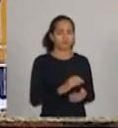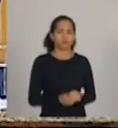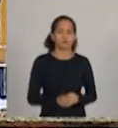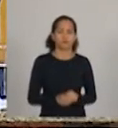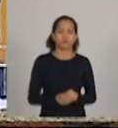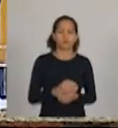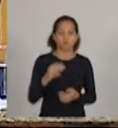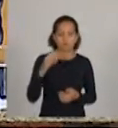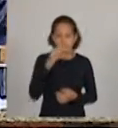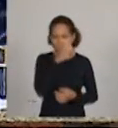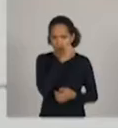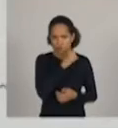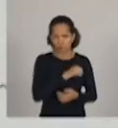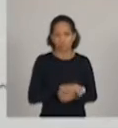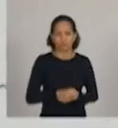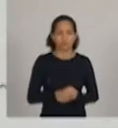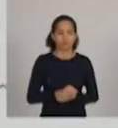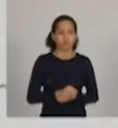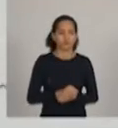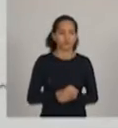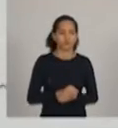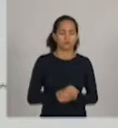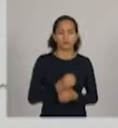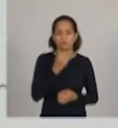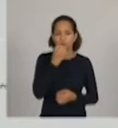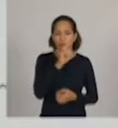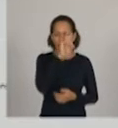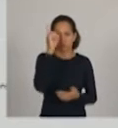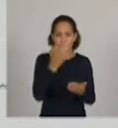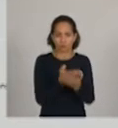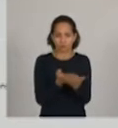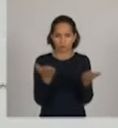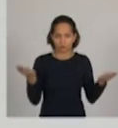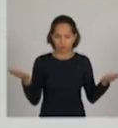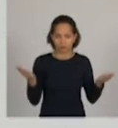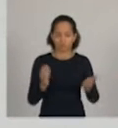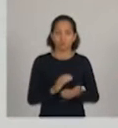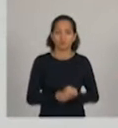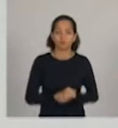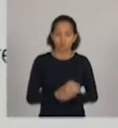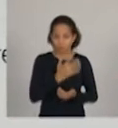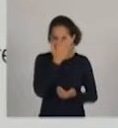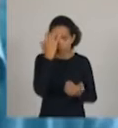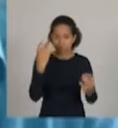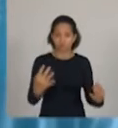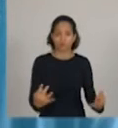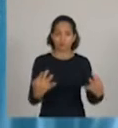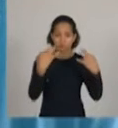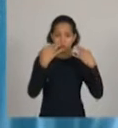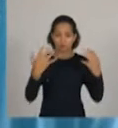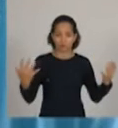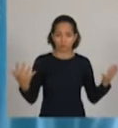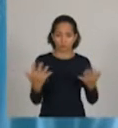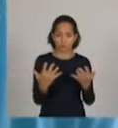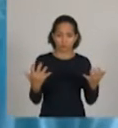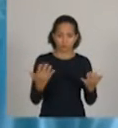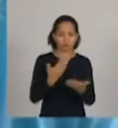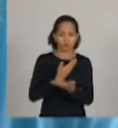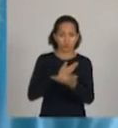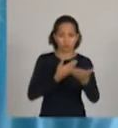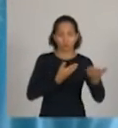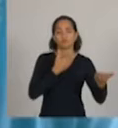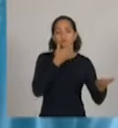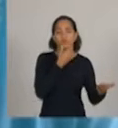ser rápido. Obrigado. Bom dia a todos, as pessoas que nos assistem, nossos colegas